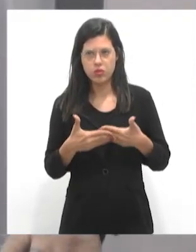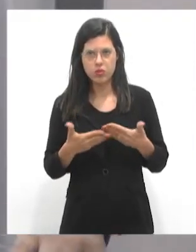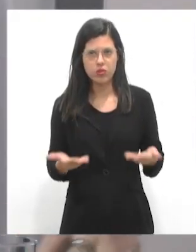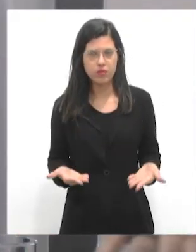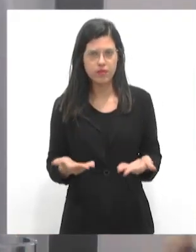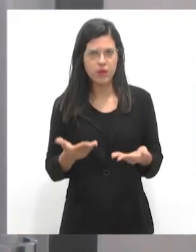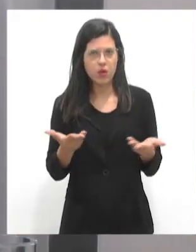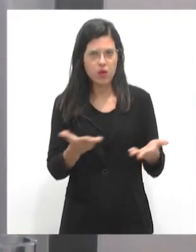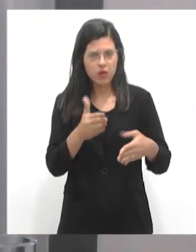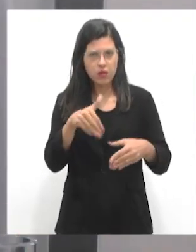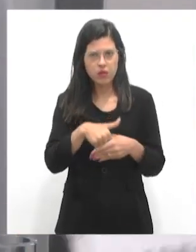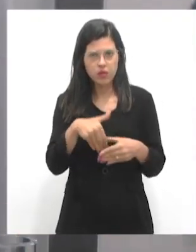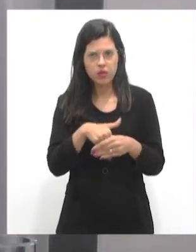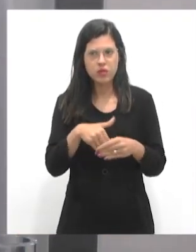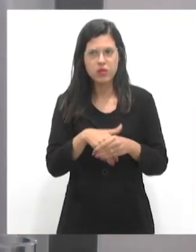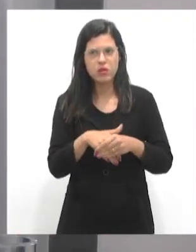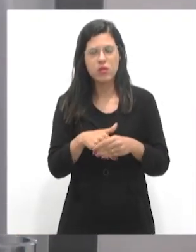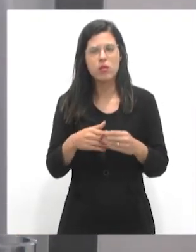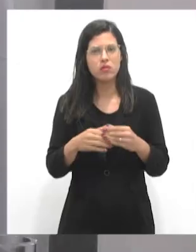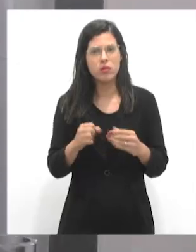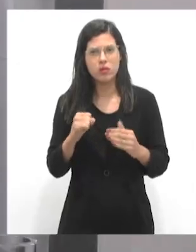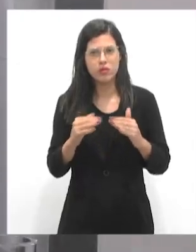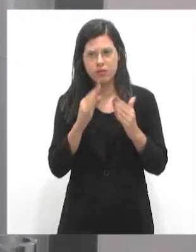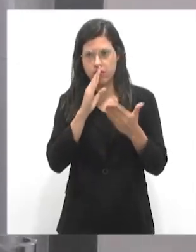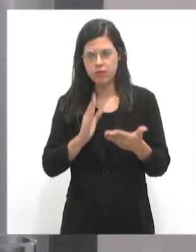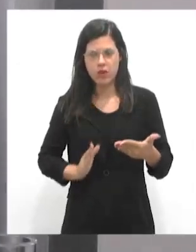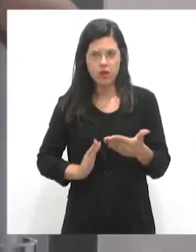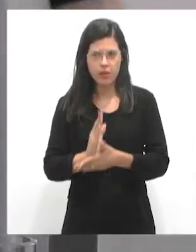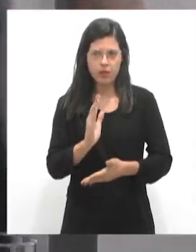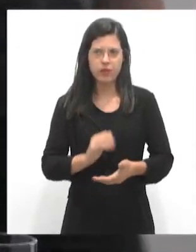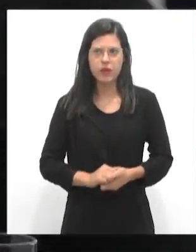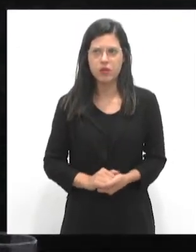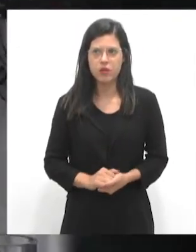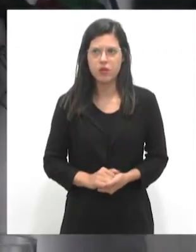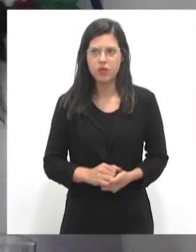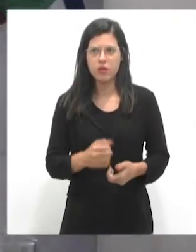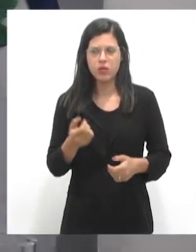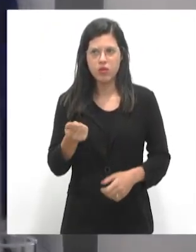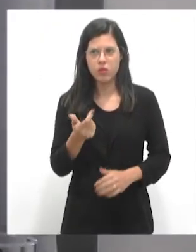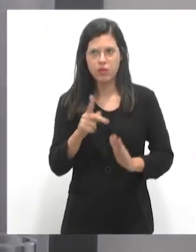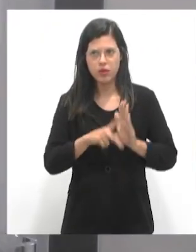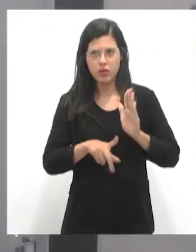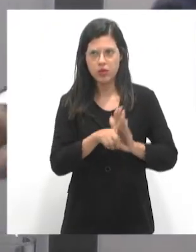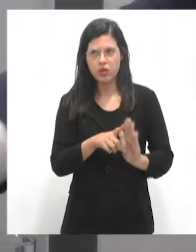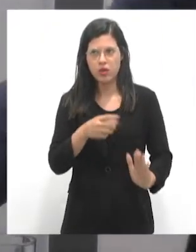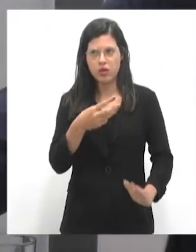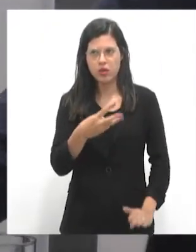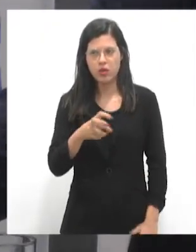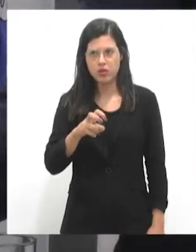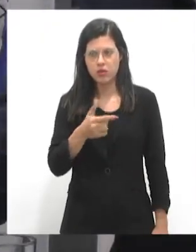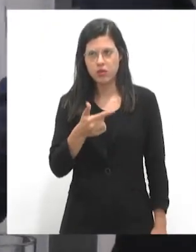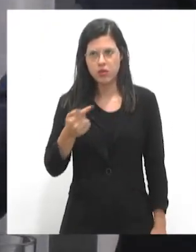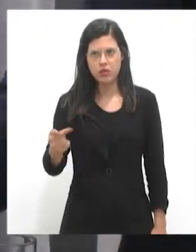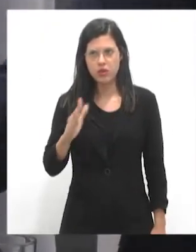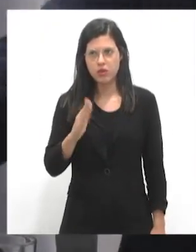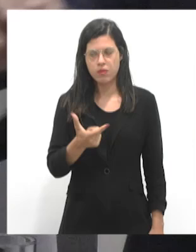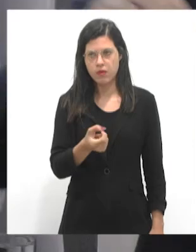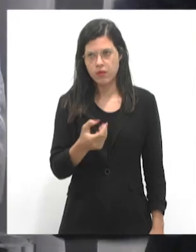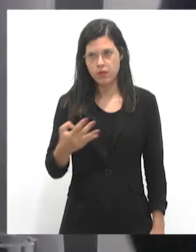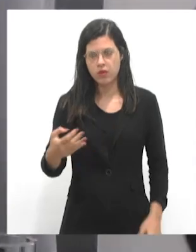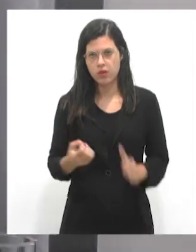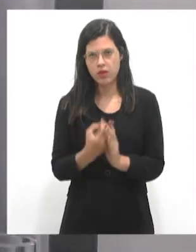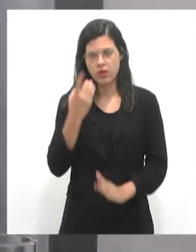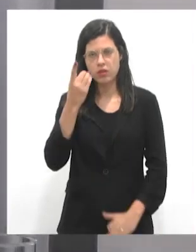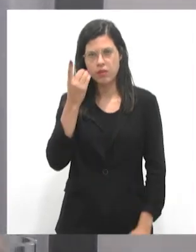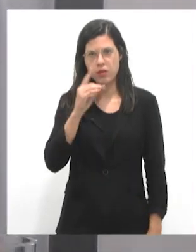encerrada a discussão e votação, os senhores que aprovam permaneçam como estão. Aprovado. 12 da pauta. Projeto de lei 3527 de 24, de autoria do deputado Vitor